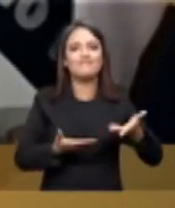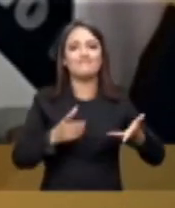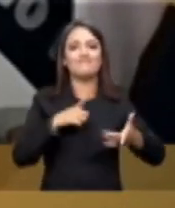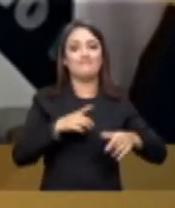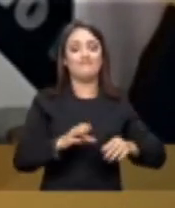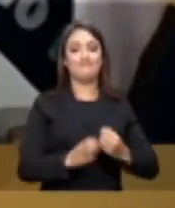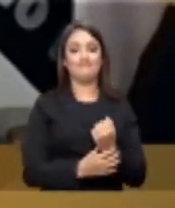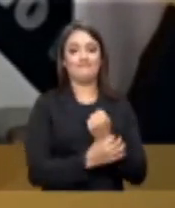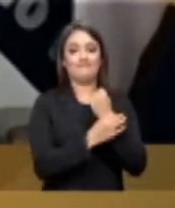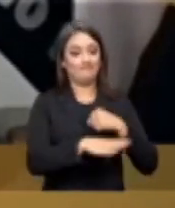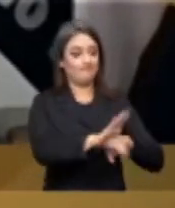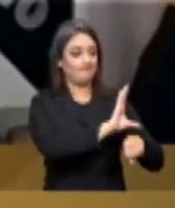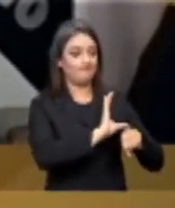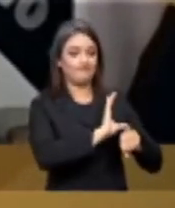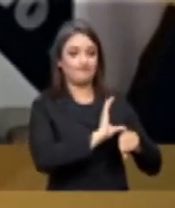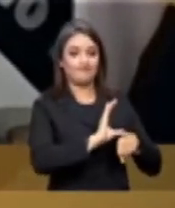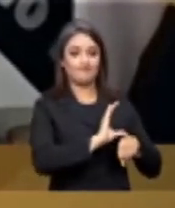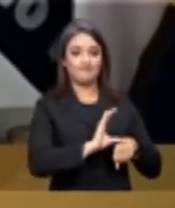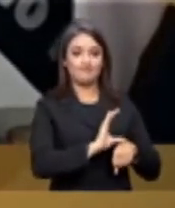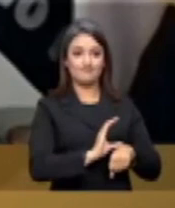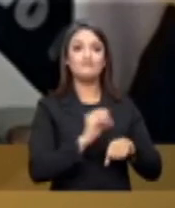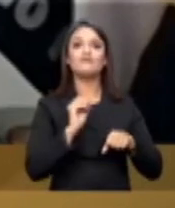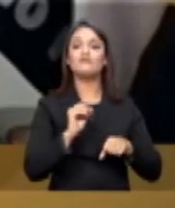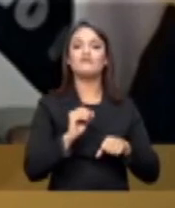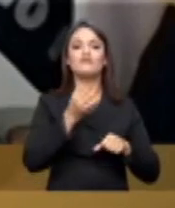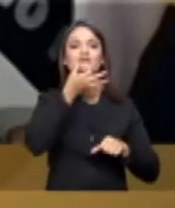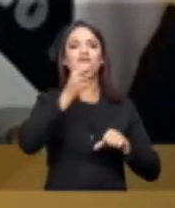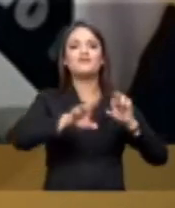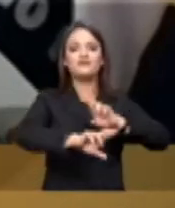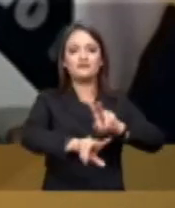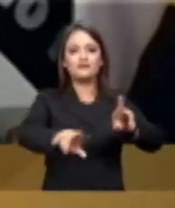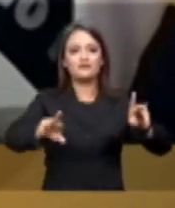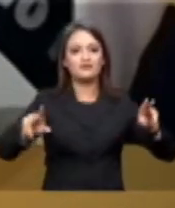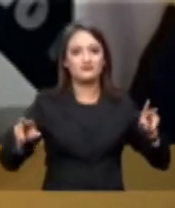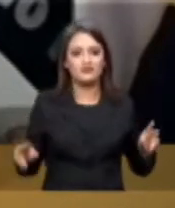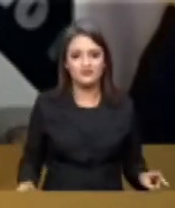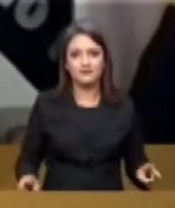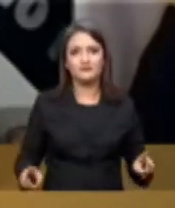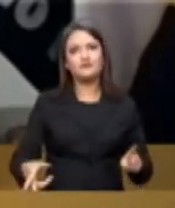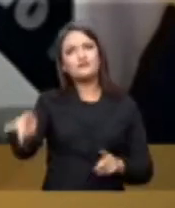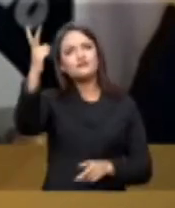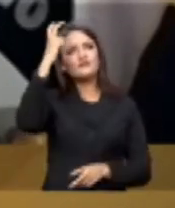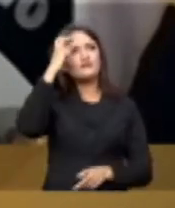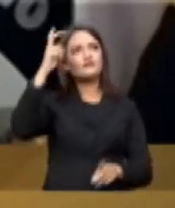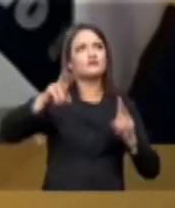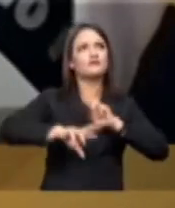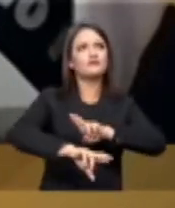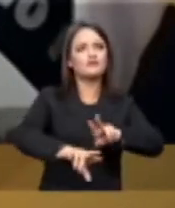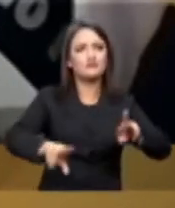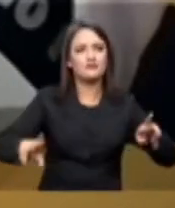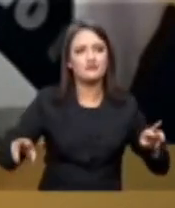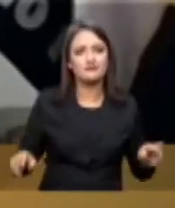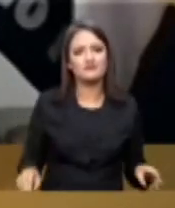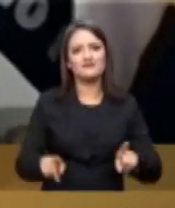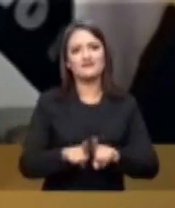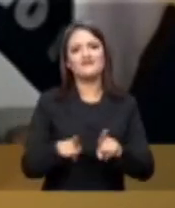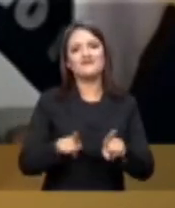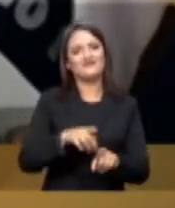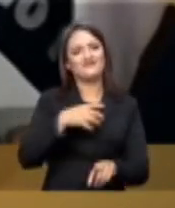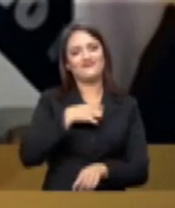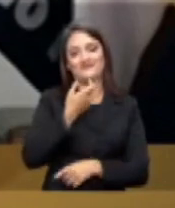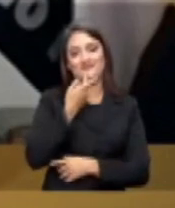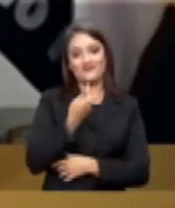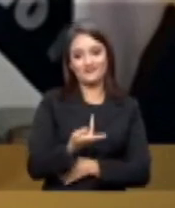Carta Maior, na Lei Maior, o pluralismo, o seu multiculturalismo, os seus distintos